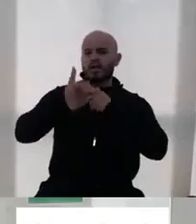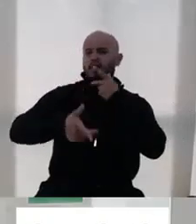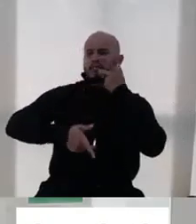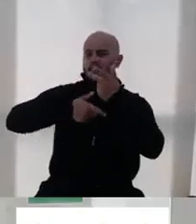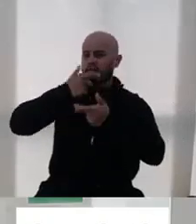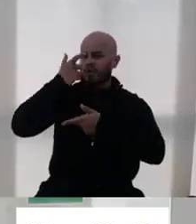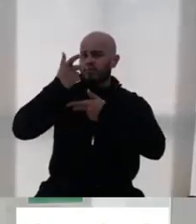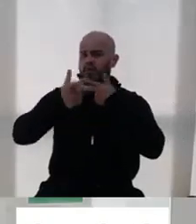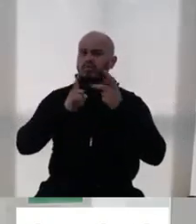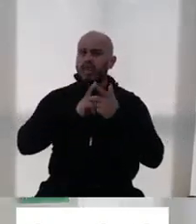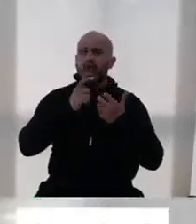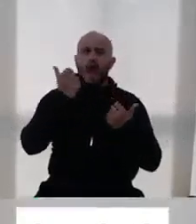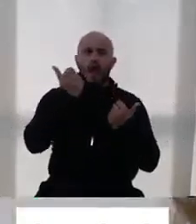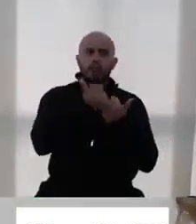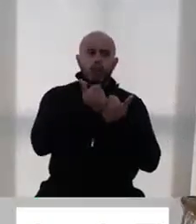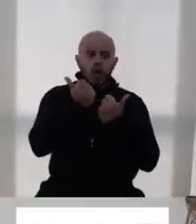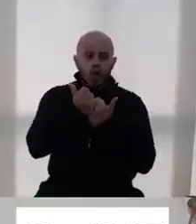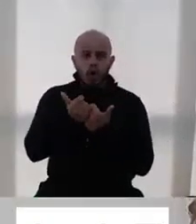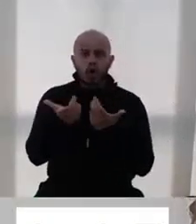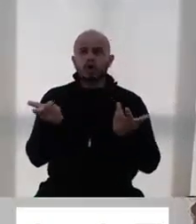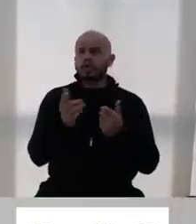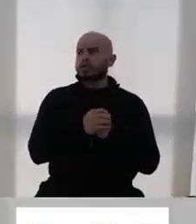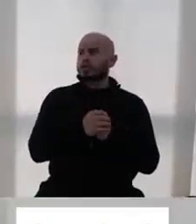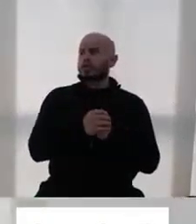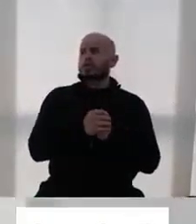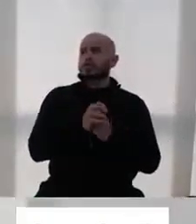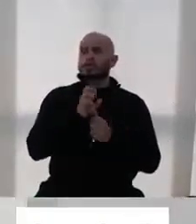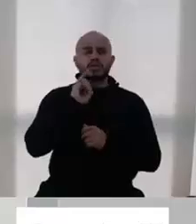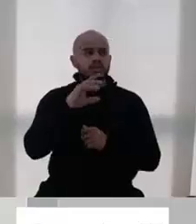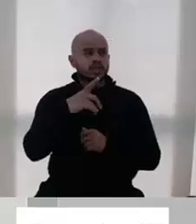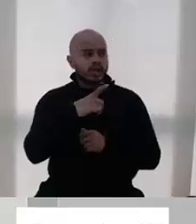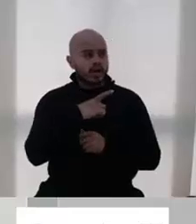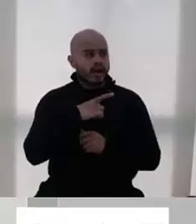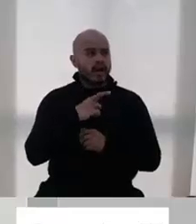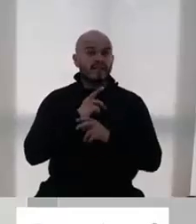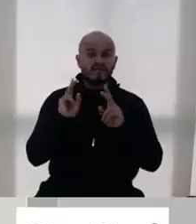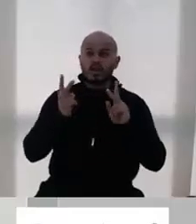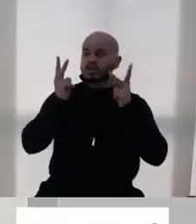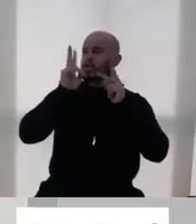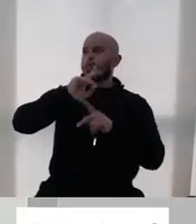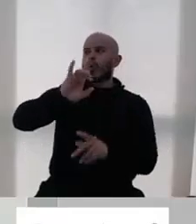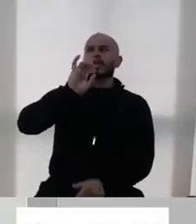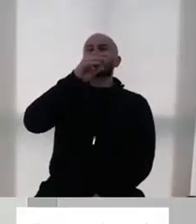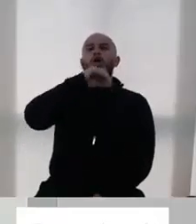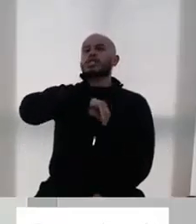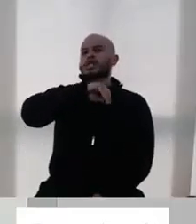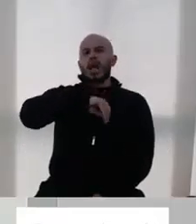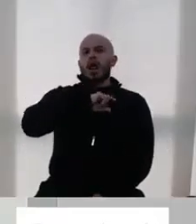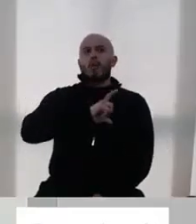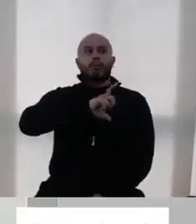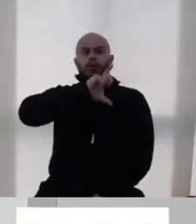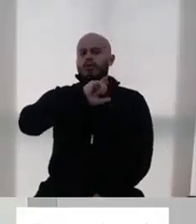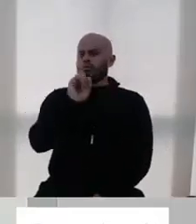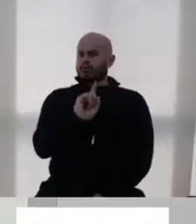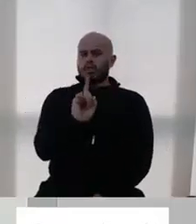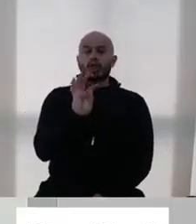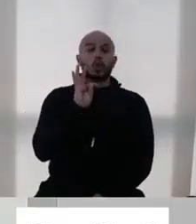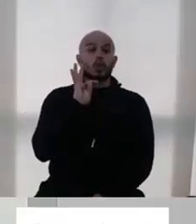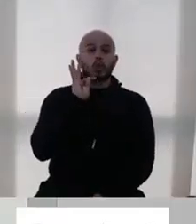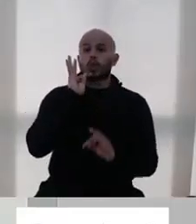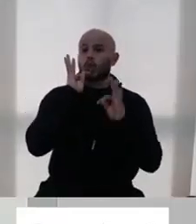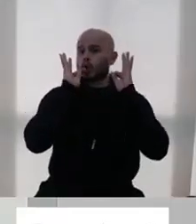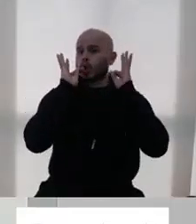de apoio dos servidores. A valorização não é só dinheiro, não é só salário, é tudo. É